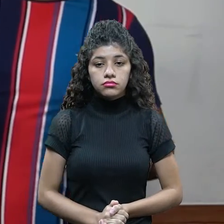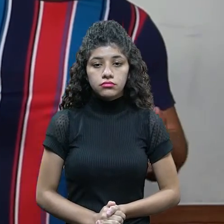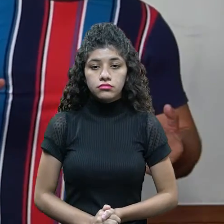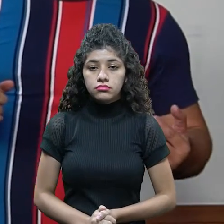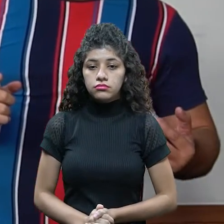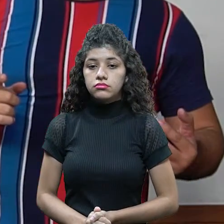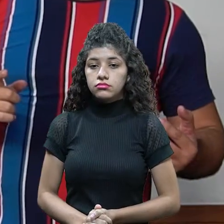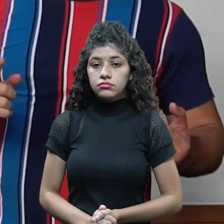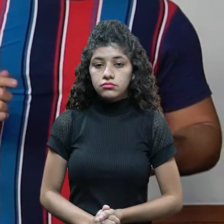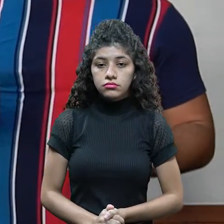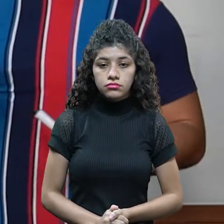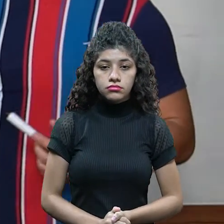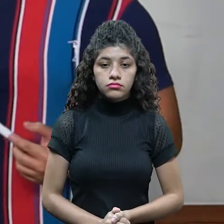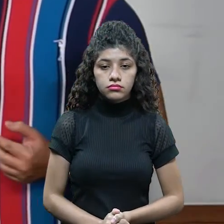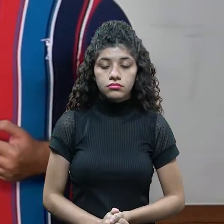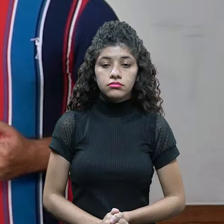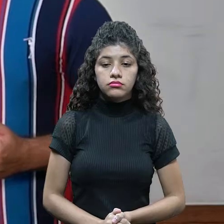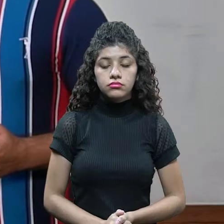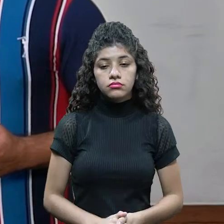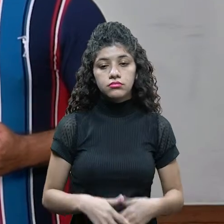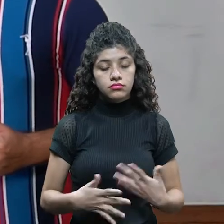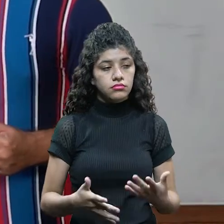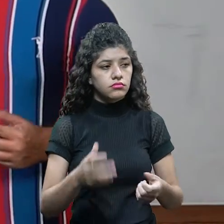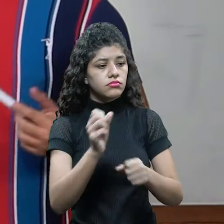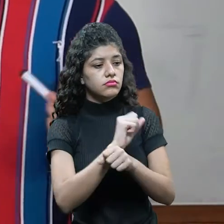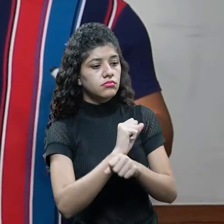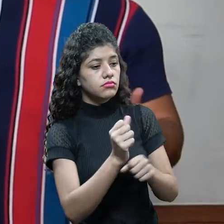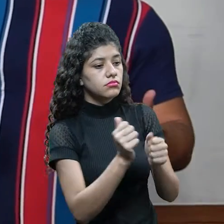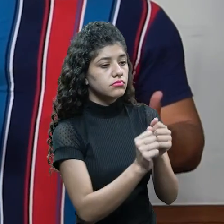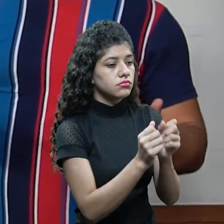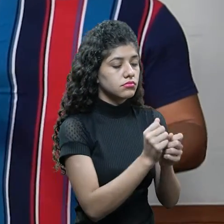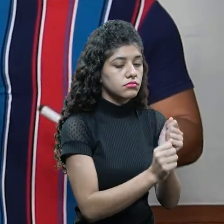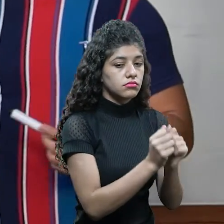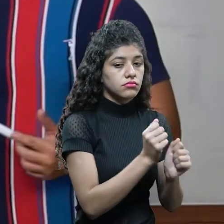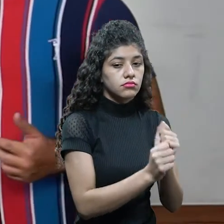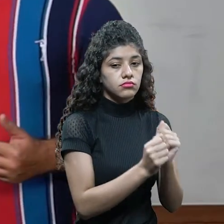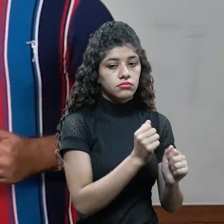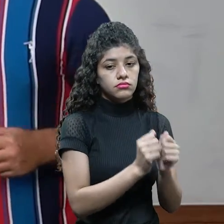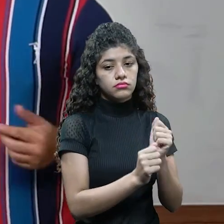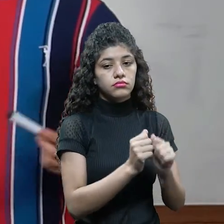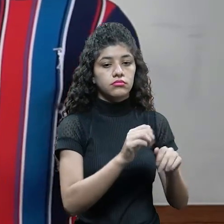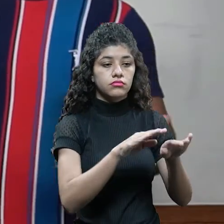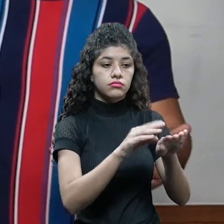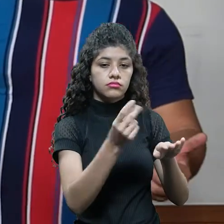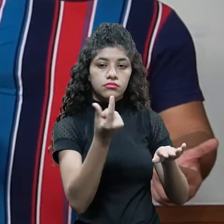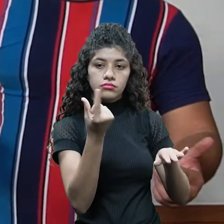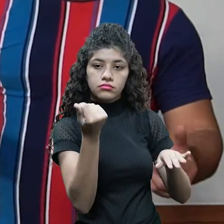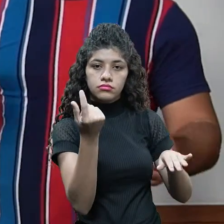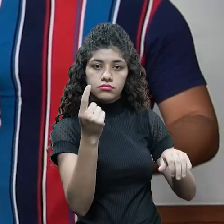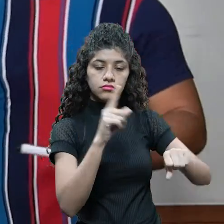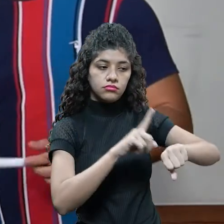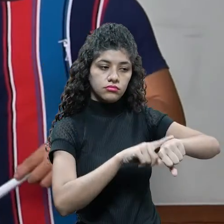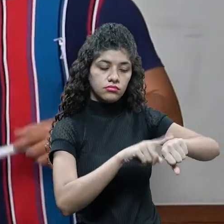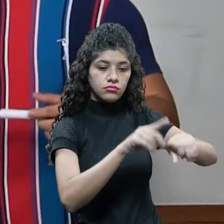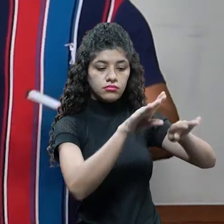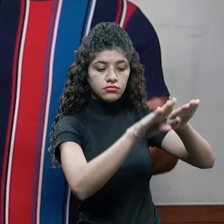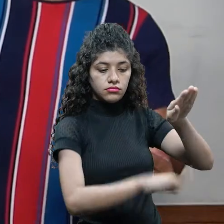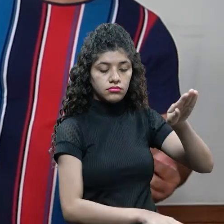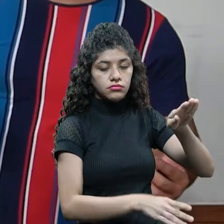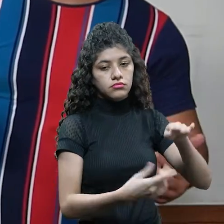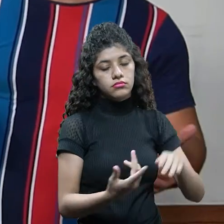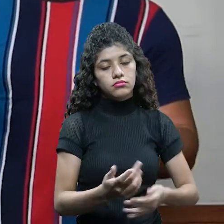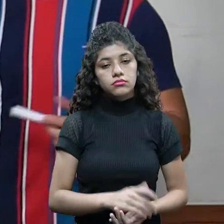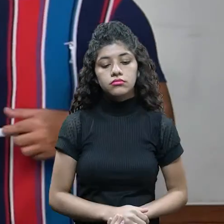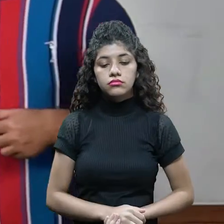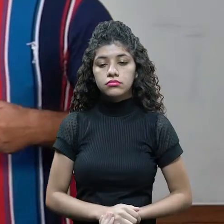gente ter uma ideia do que é inversamente. Em uma determinada obra, se eu tenho mais homens, eu levo mais ou menos tempo? Menos tempo. Então, mais homens,